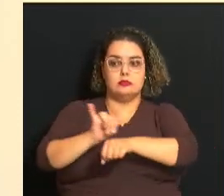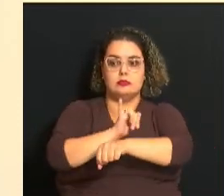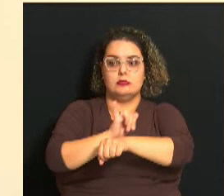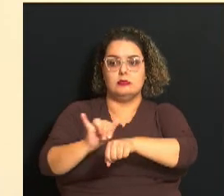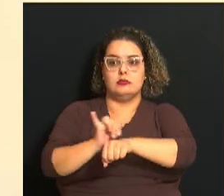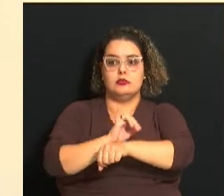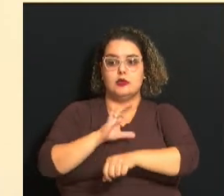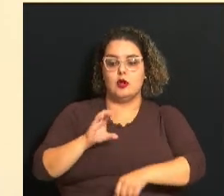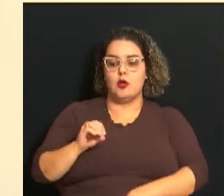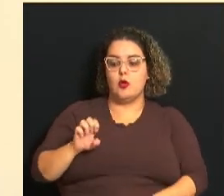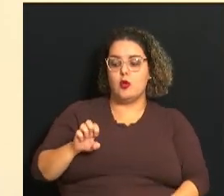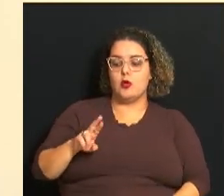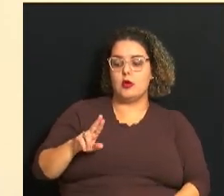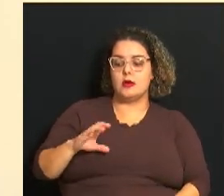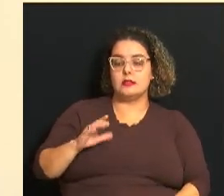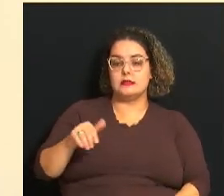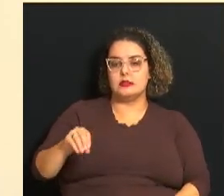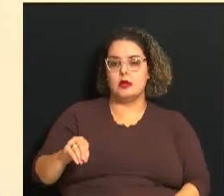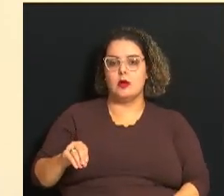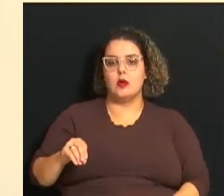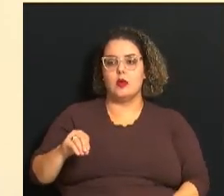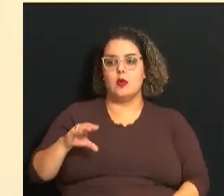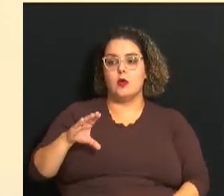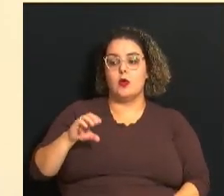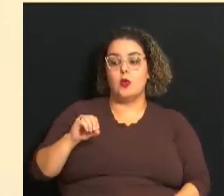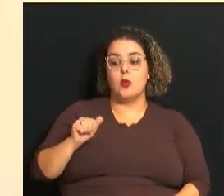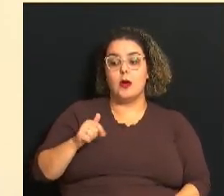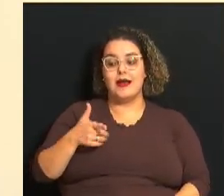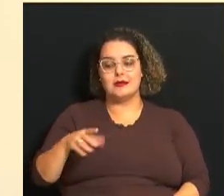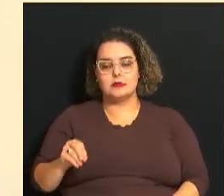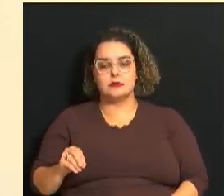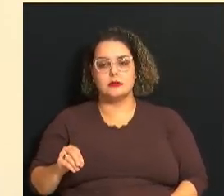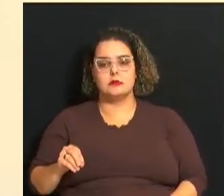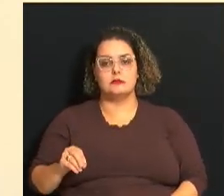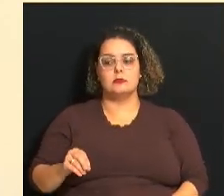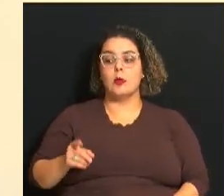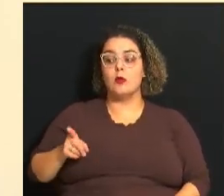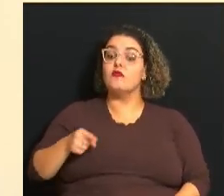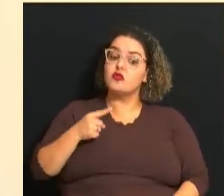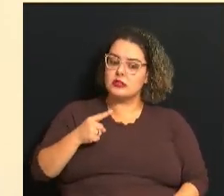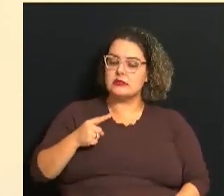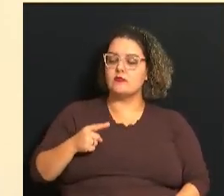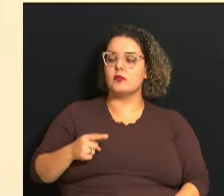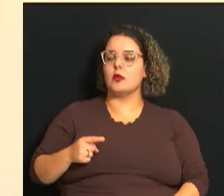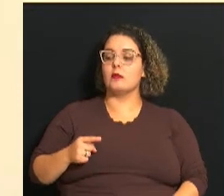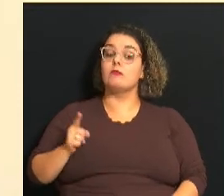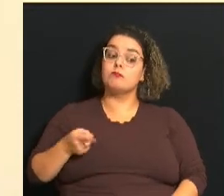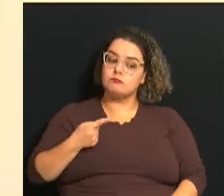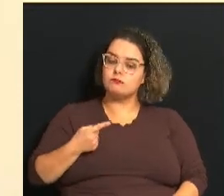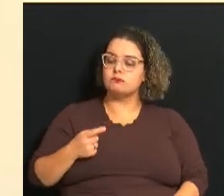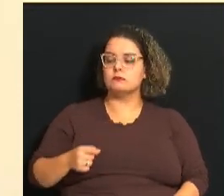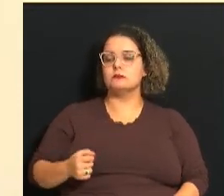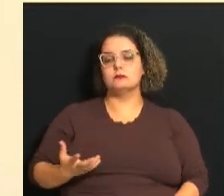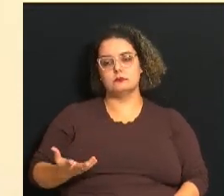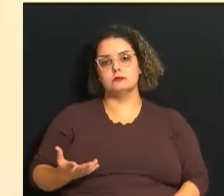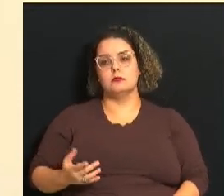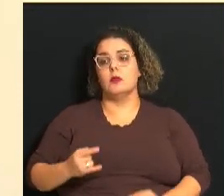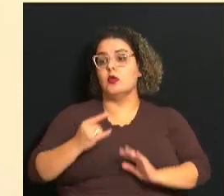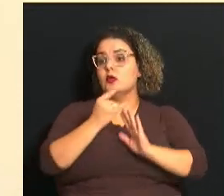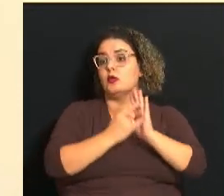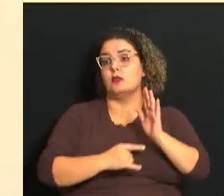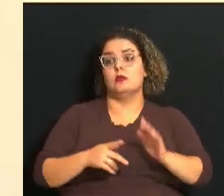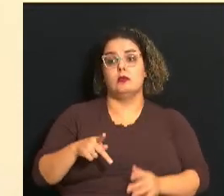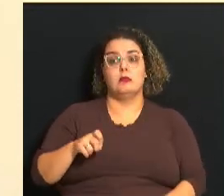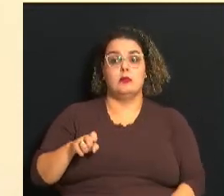de coerção decoração para que facilitar sua prova testemunhal na audiência é o acesso a documentos e peritos a